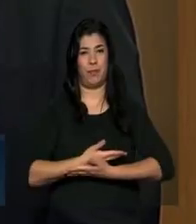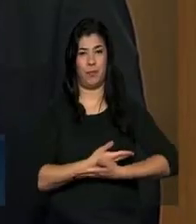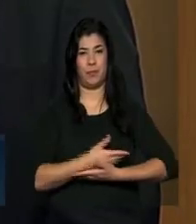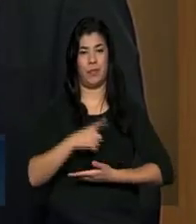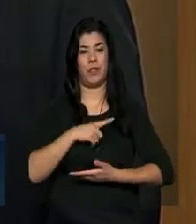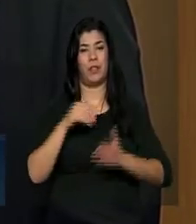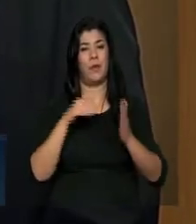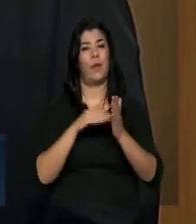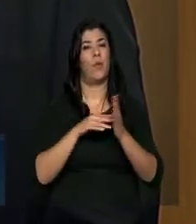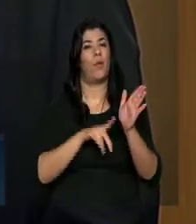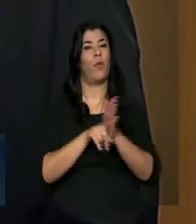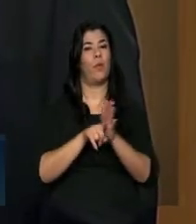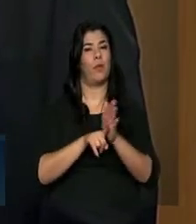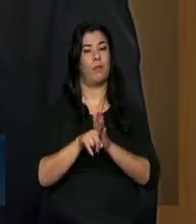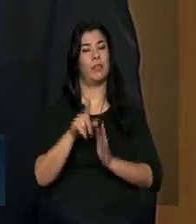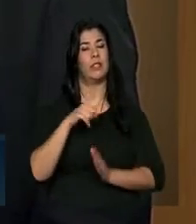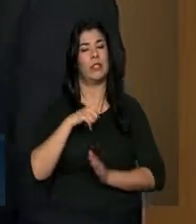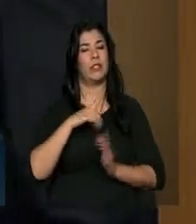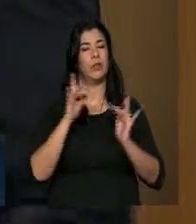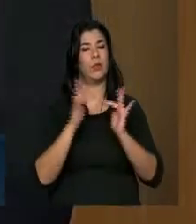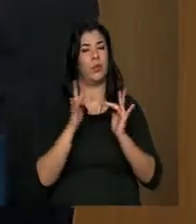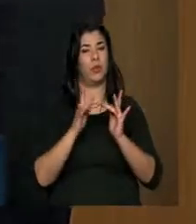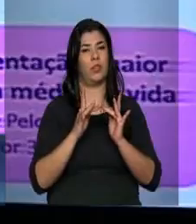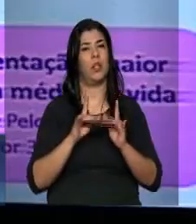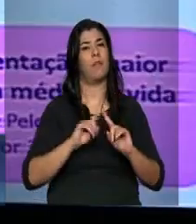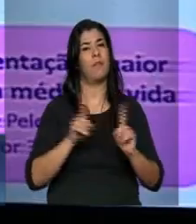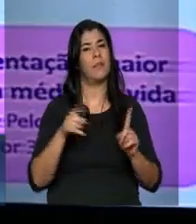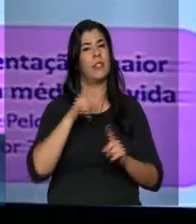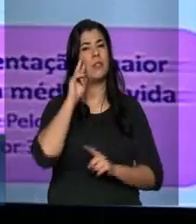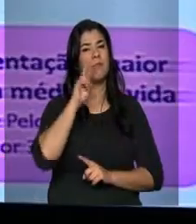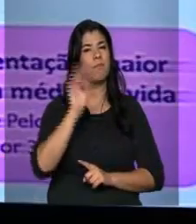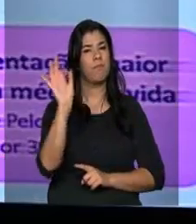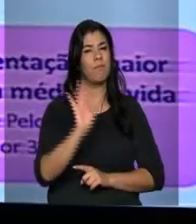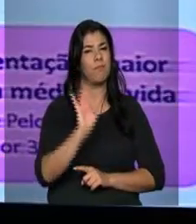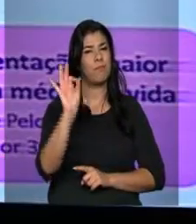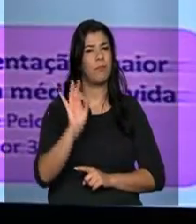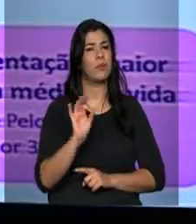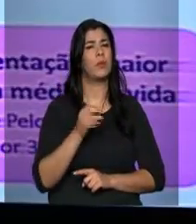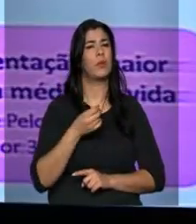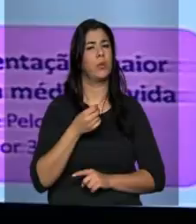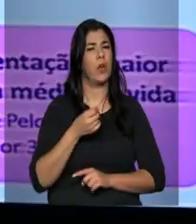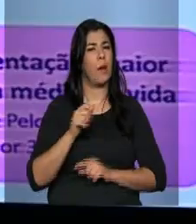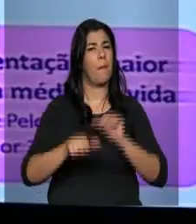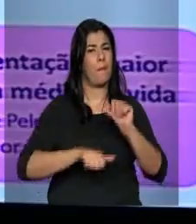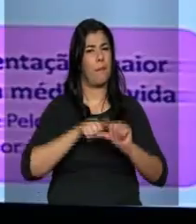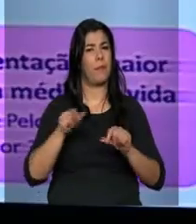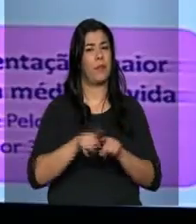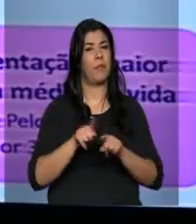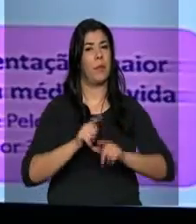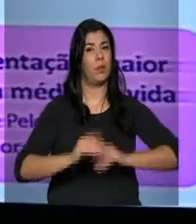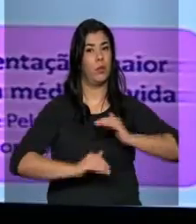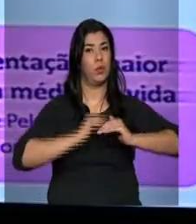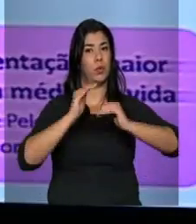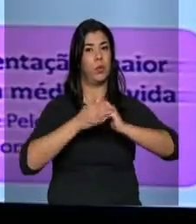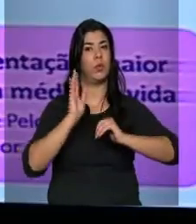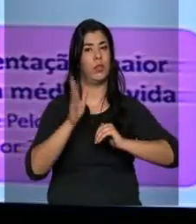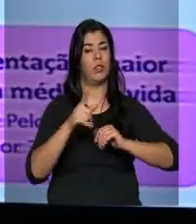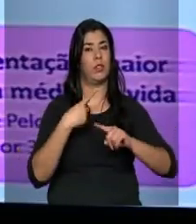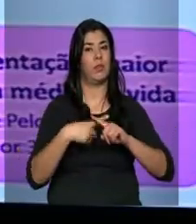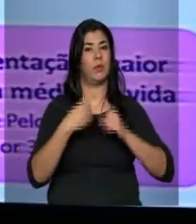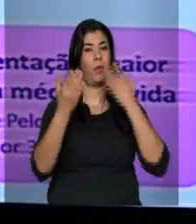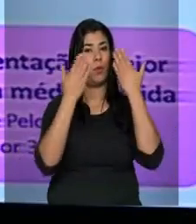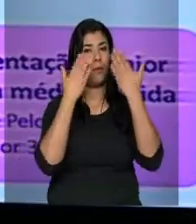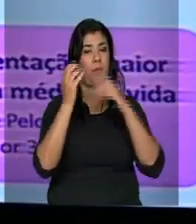últimas pesquisas. E isso, embora ainda esteja longe do desejável, é um avanço fantástico se a gente considerar que na década